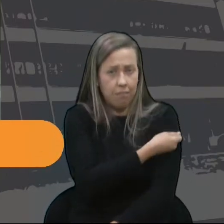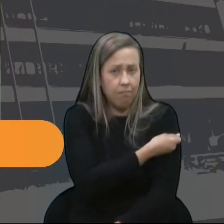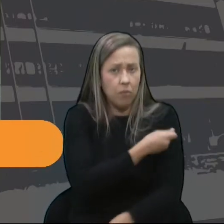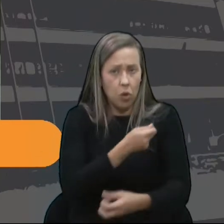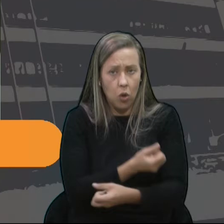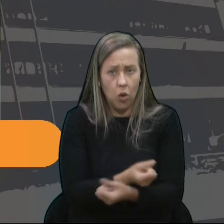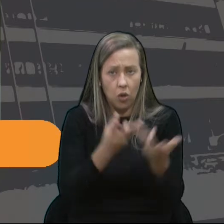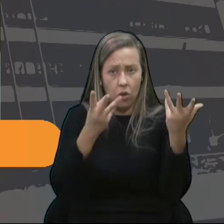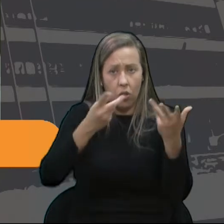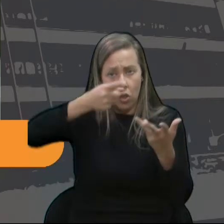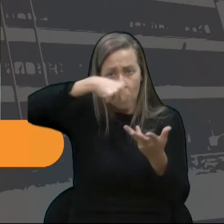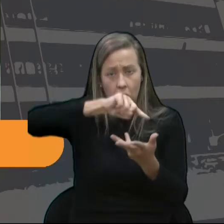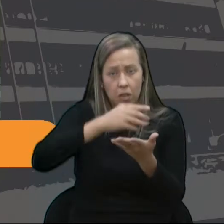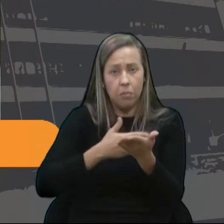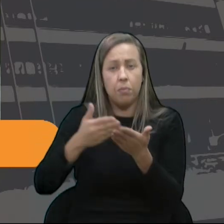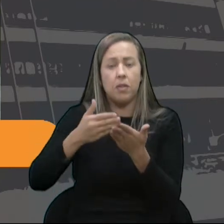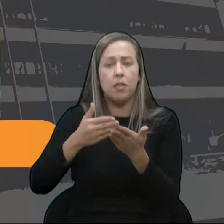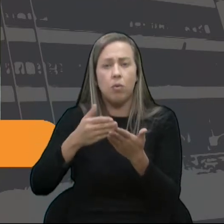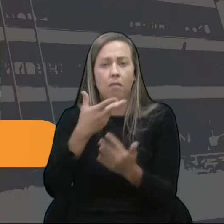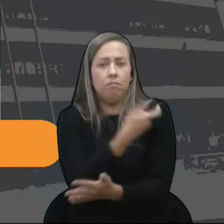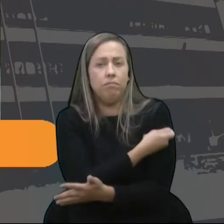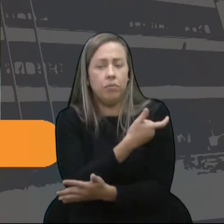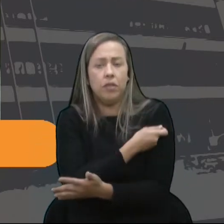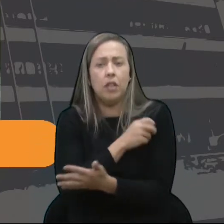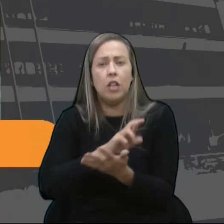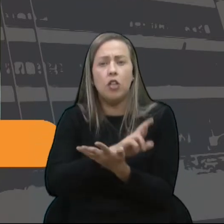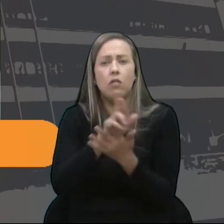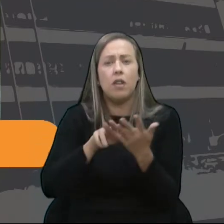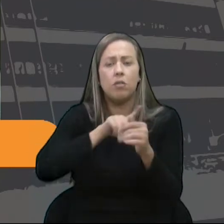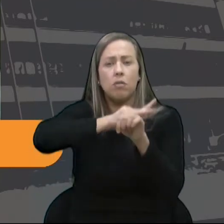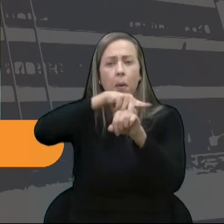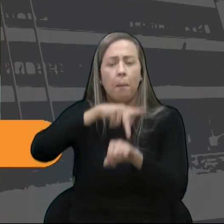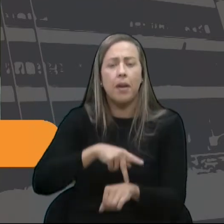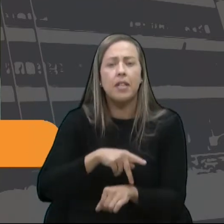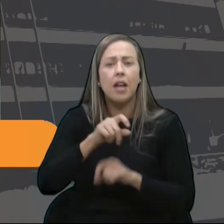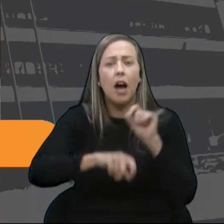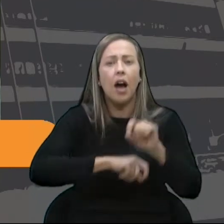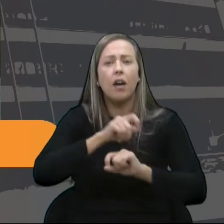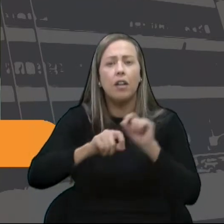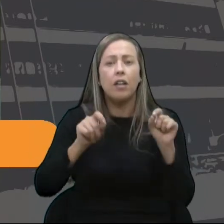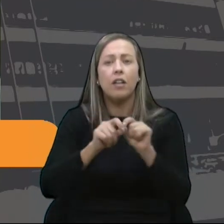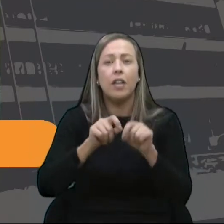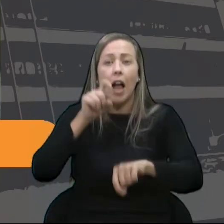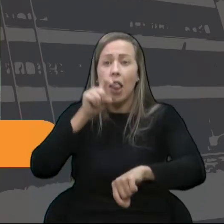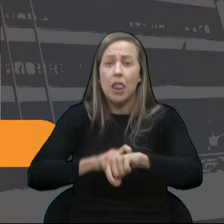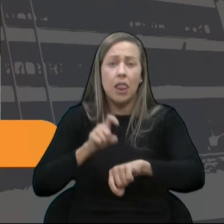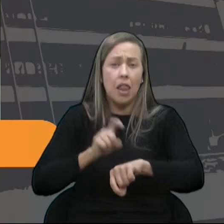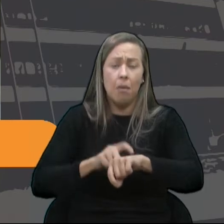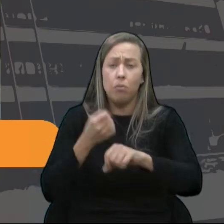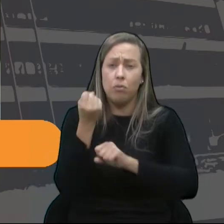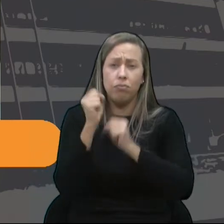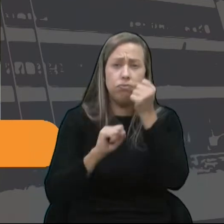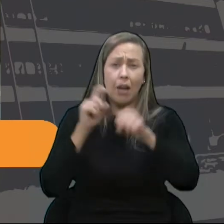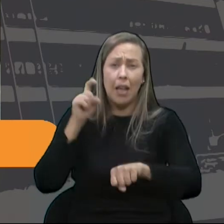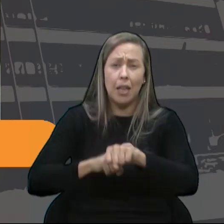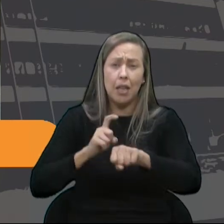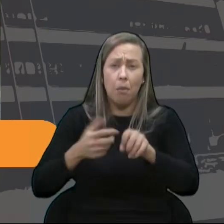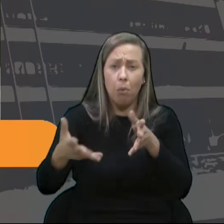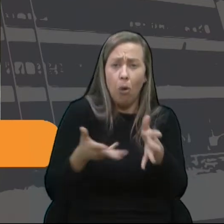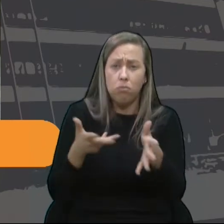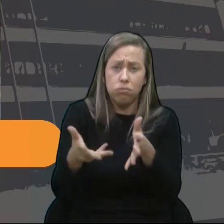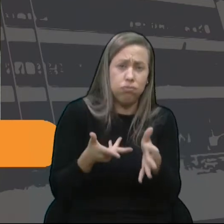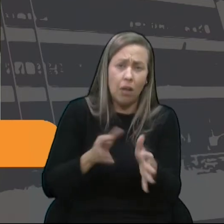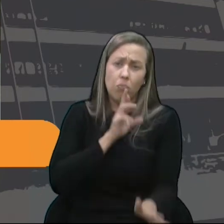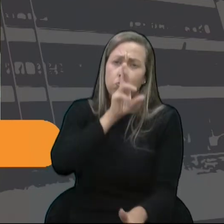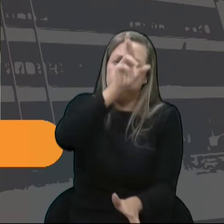nós estamos aí começando a tomar nos vários países, elas foram feitas em tempo, foram fabricadas em tempo recorde, não é